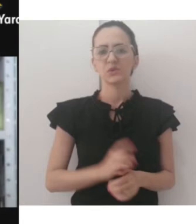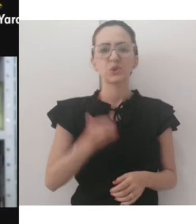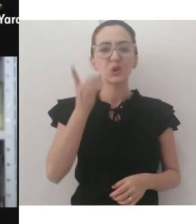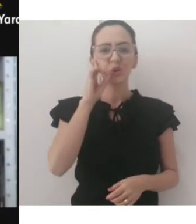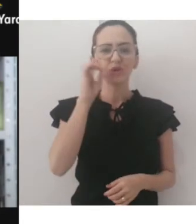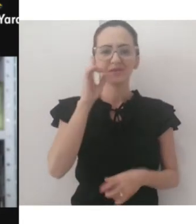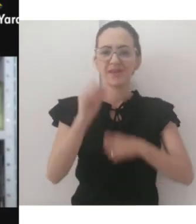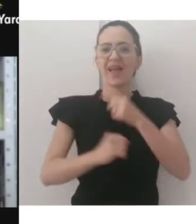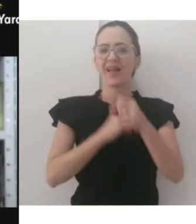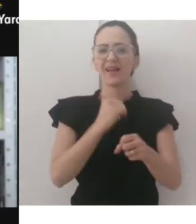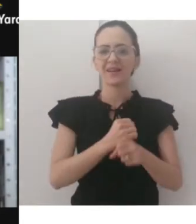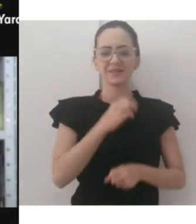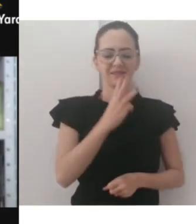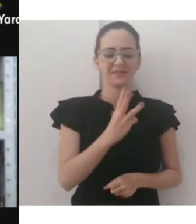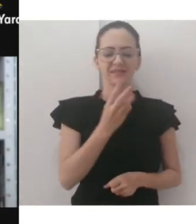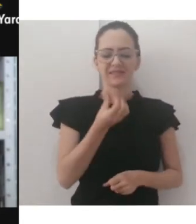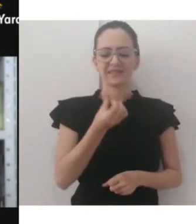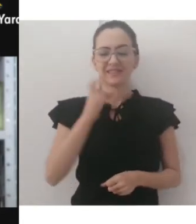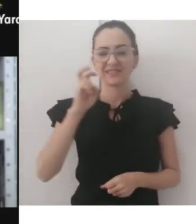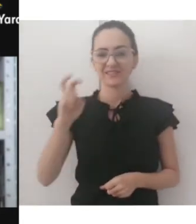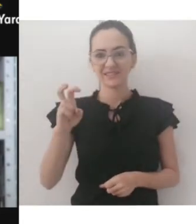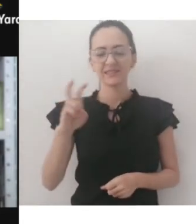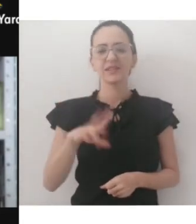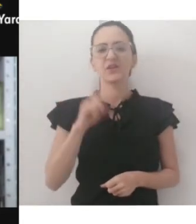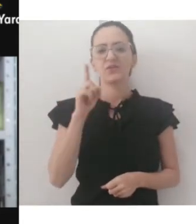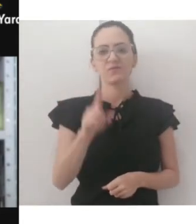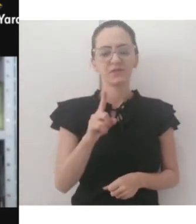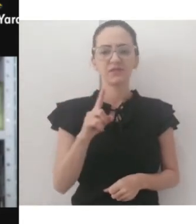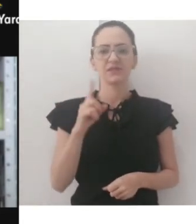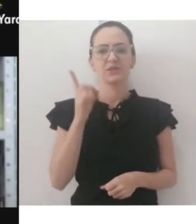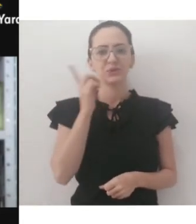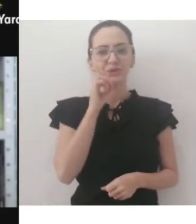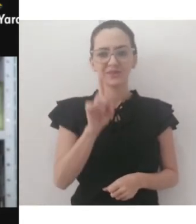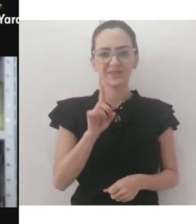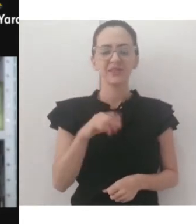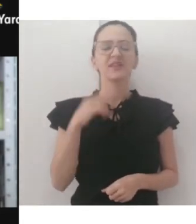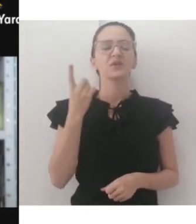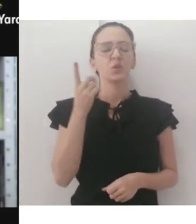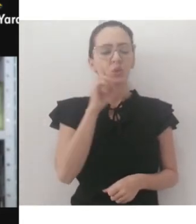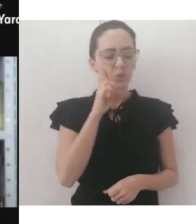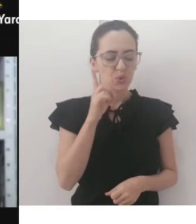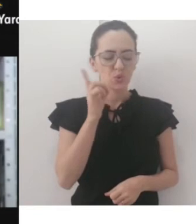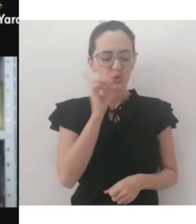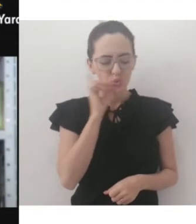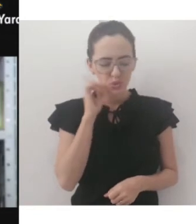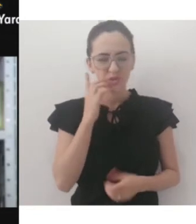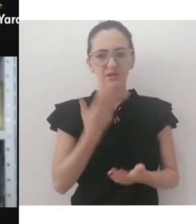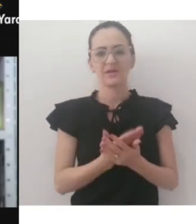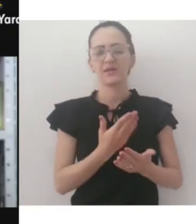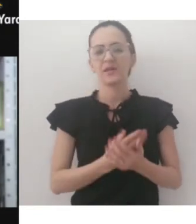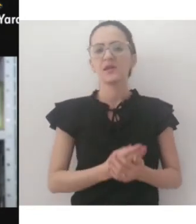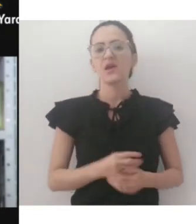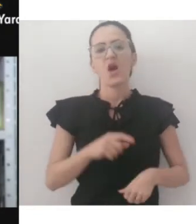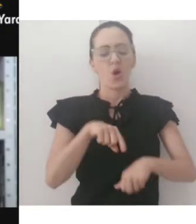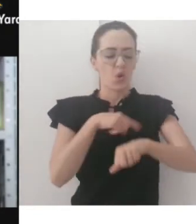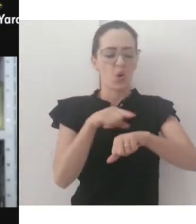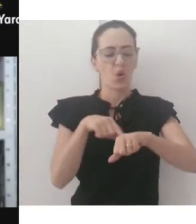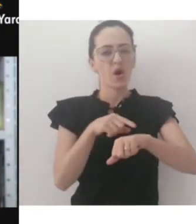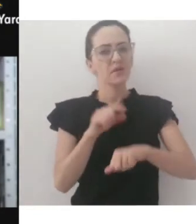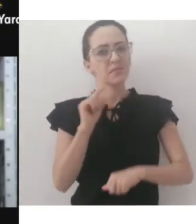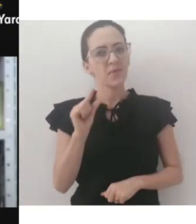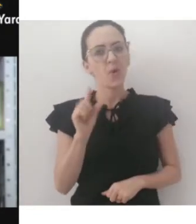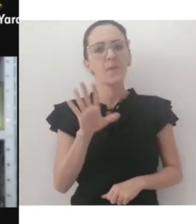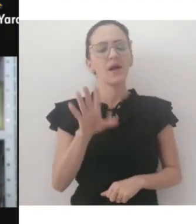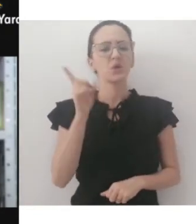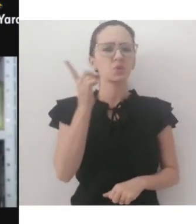assim, estudar todos os dias. Nós temos 365 dias no ano, você estuda todos os dias, porém, poucas horas, mas todos os